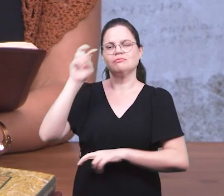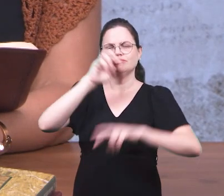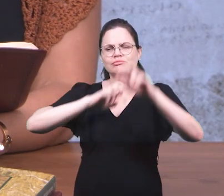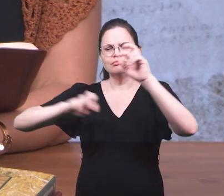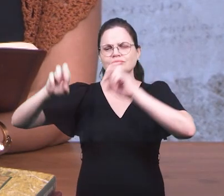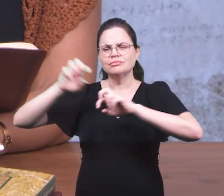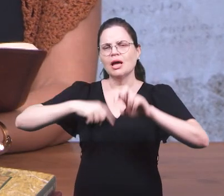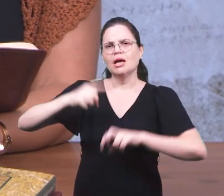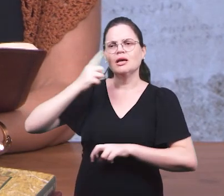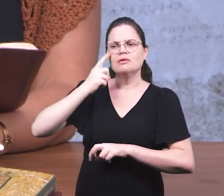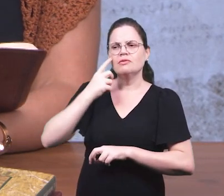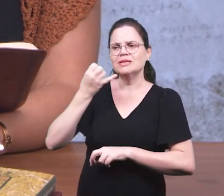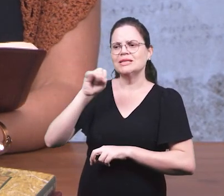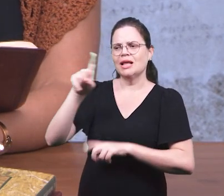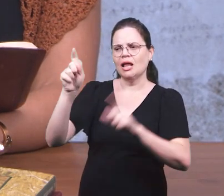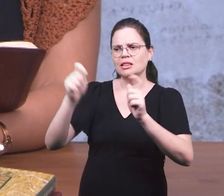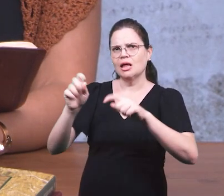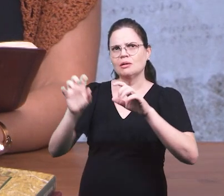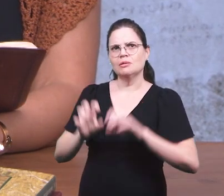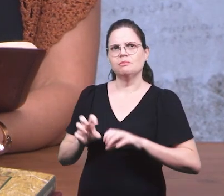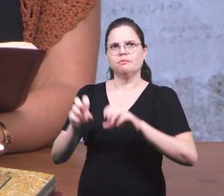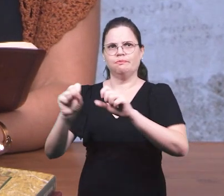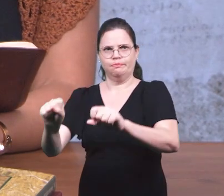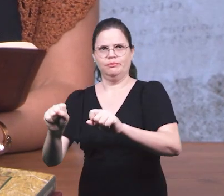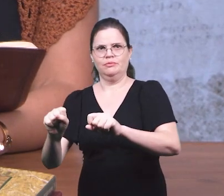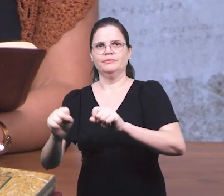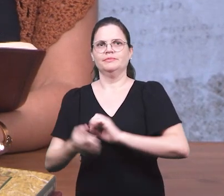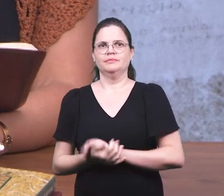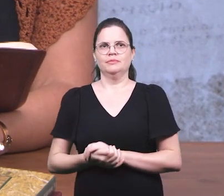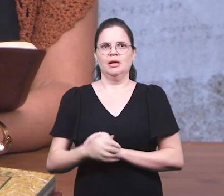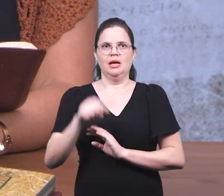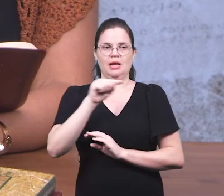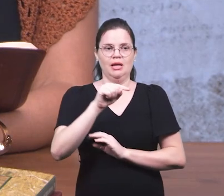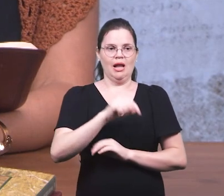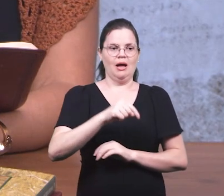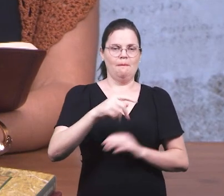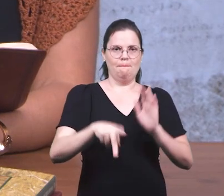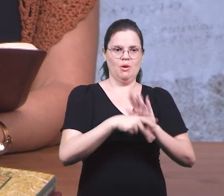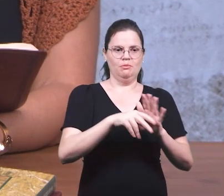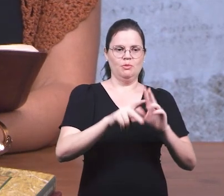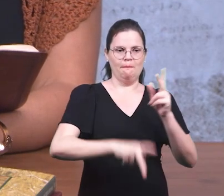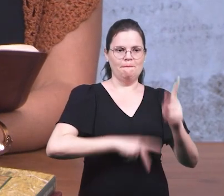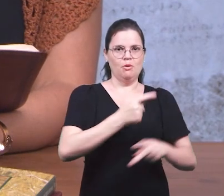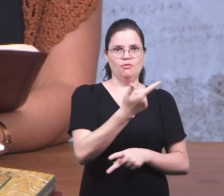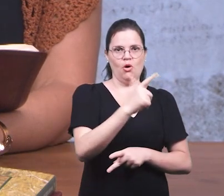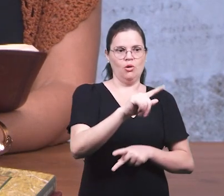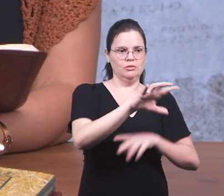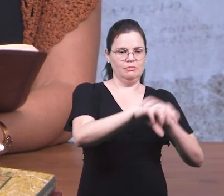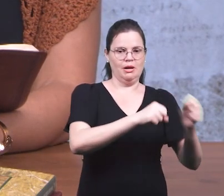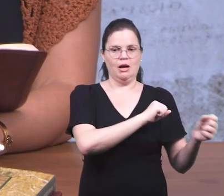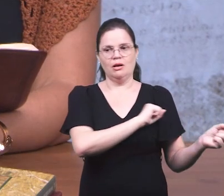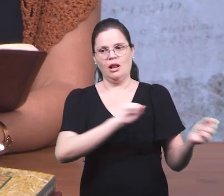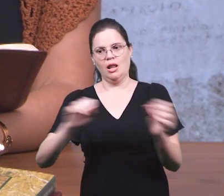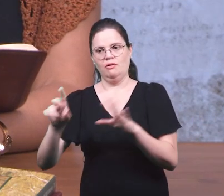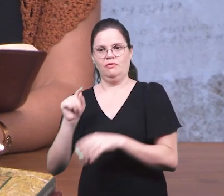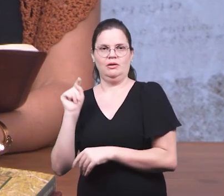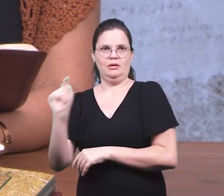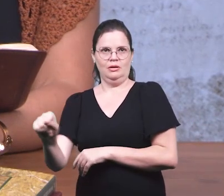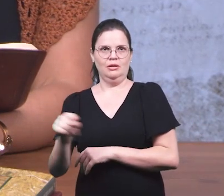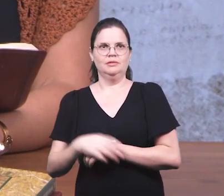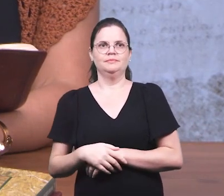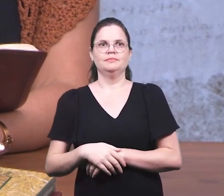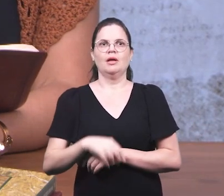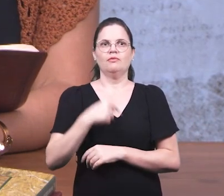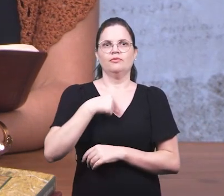daquela possessão lançaram os amorreus que estavam ali. Então viraram-se e subiram